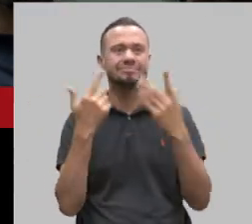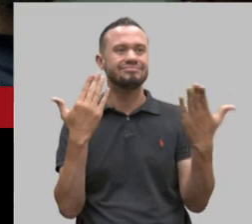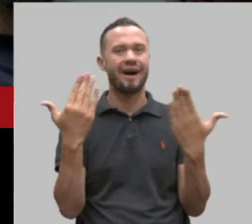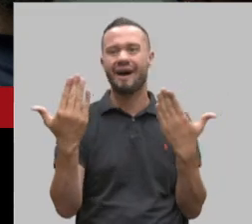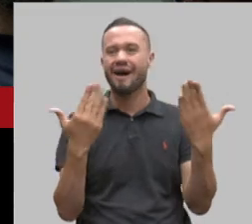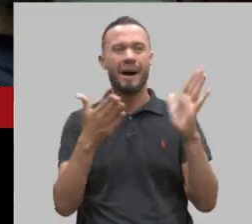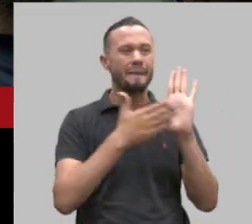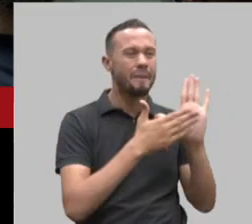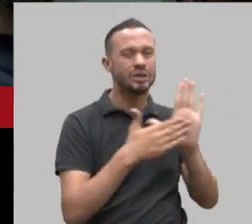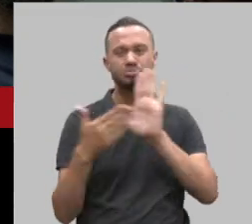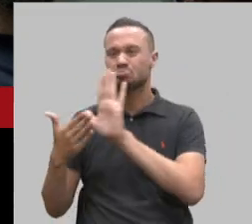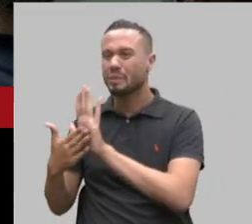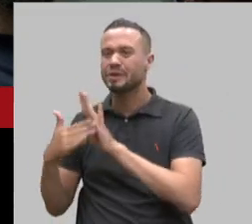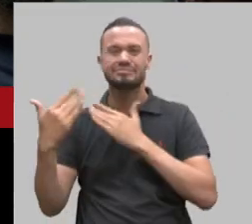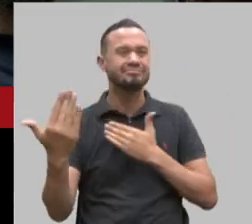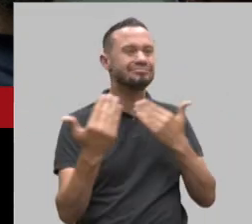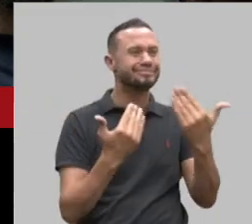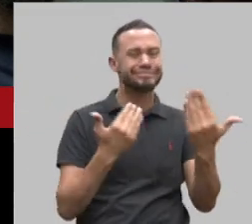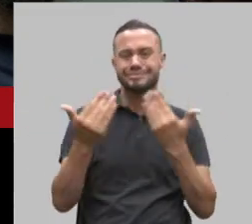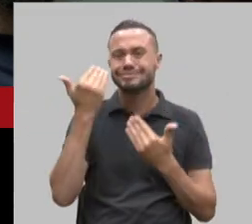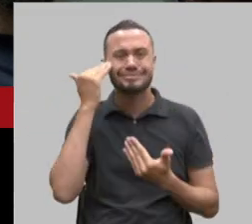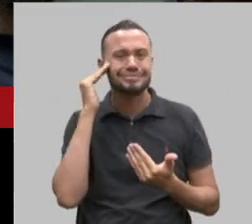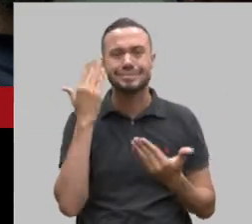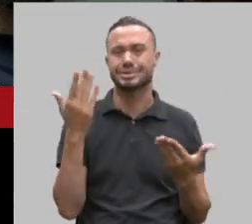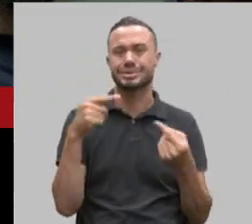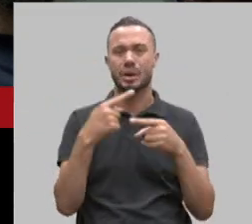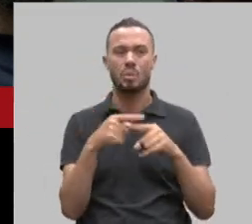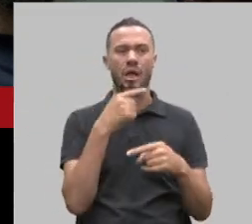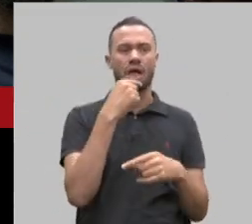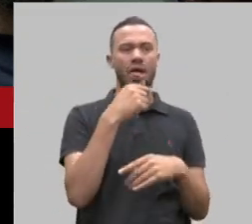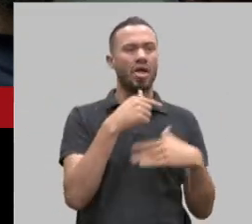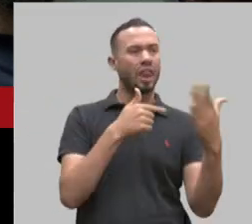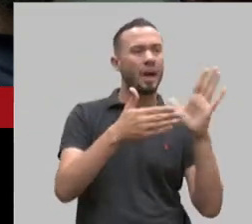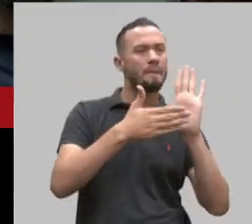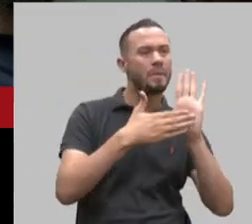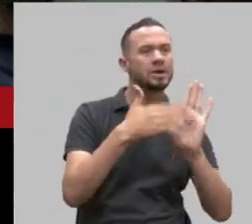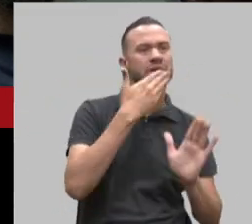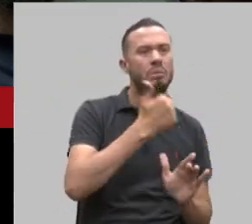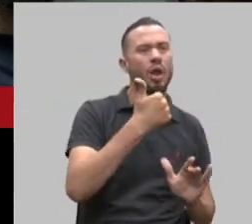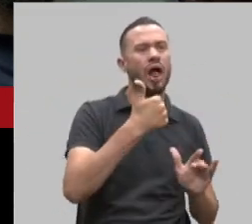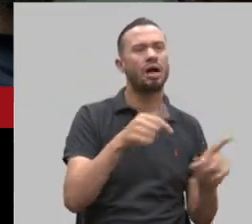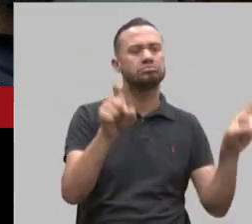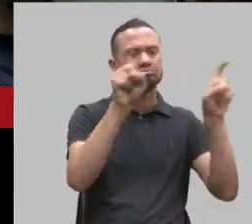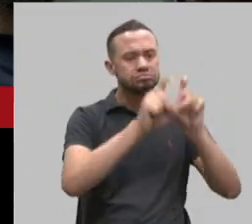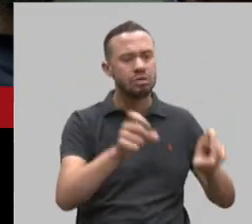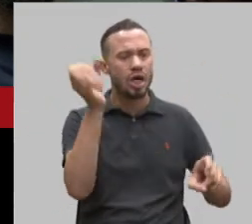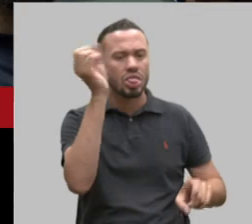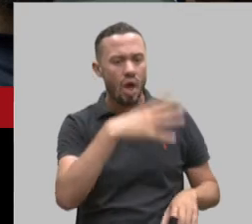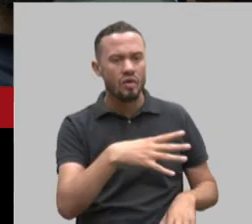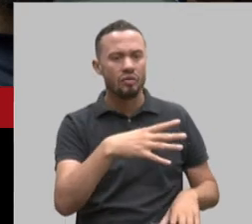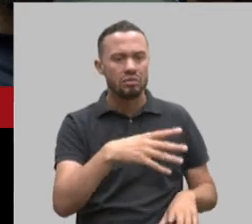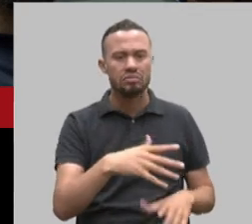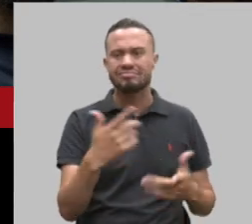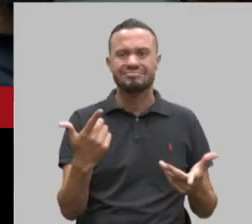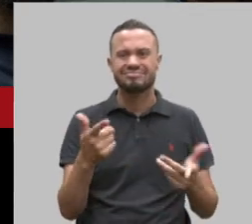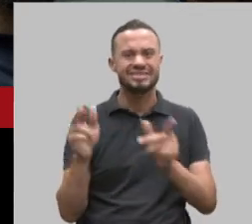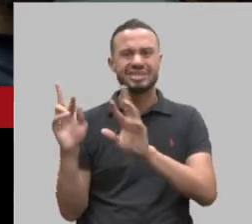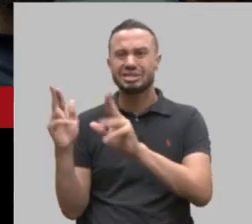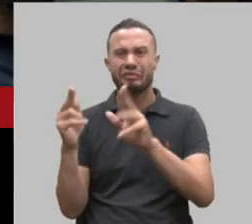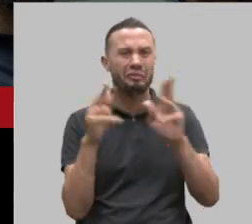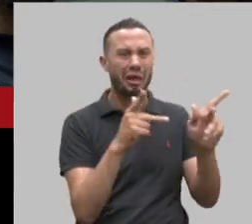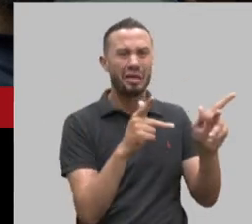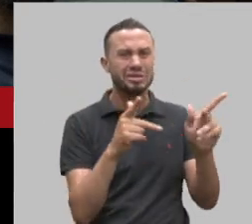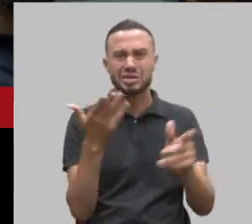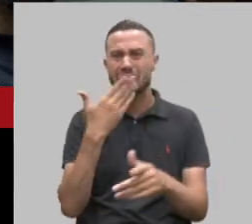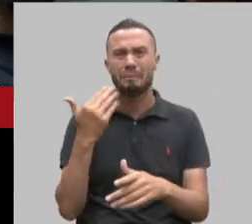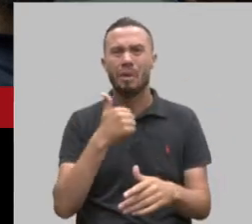falou de melhor melhoramento com eh os computadores modernos já colocou algo totalmente diferente como melhoramento